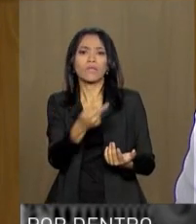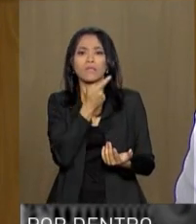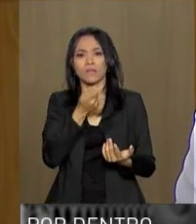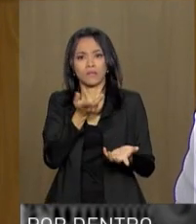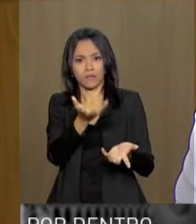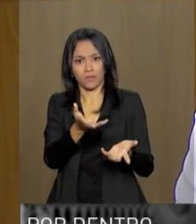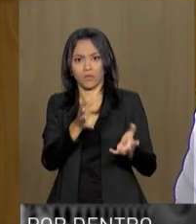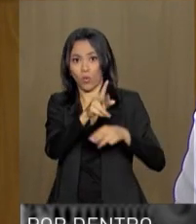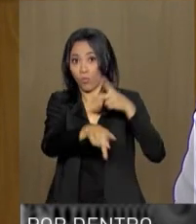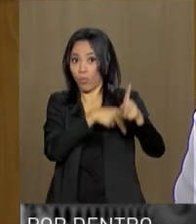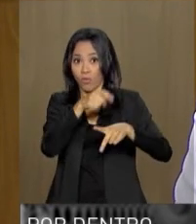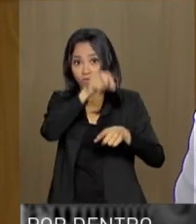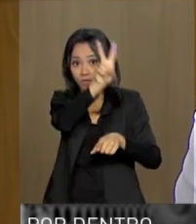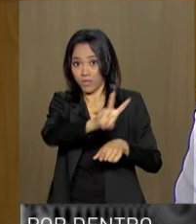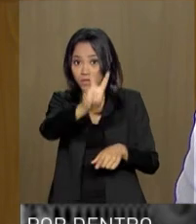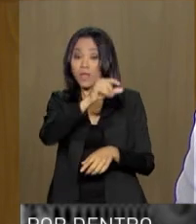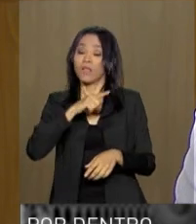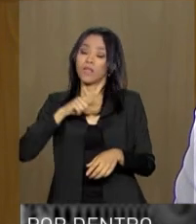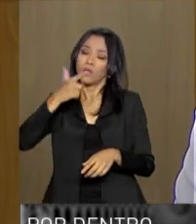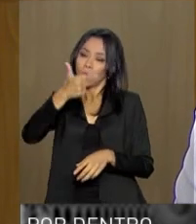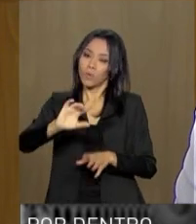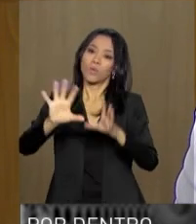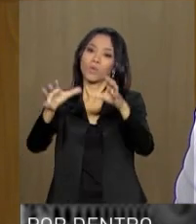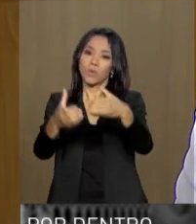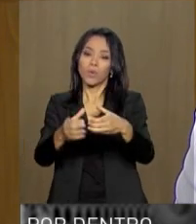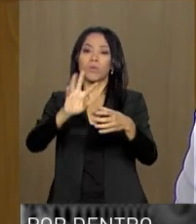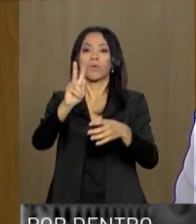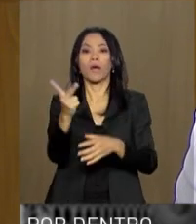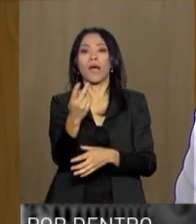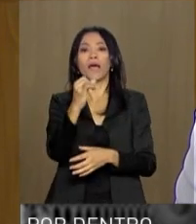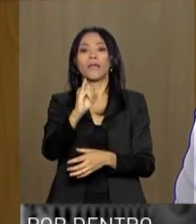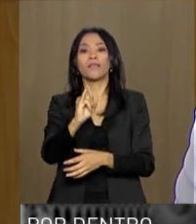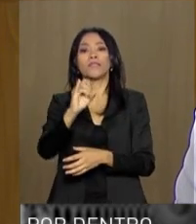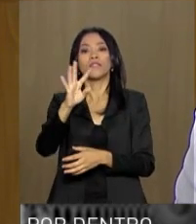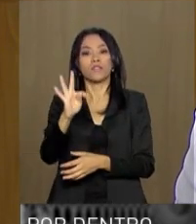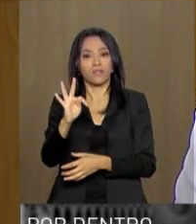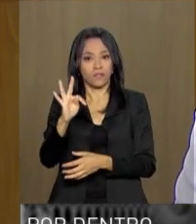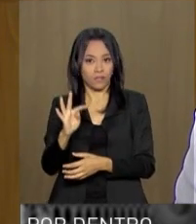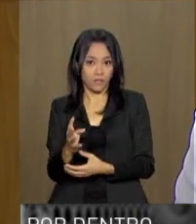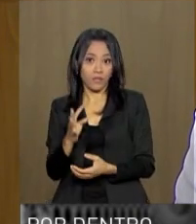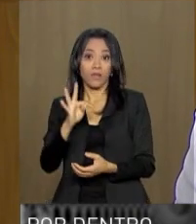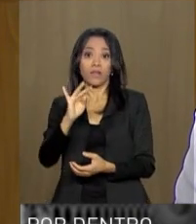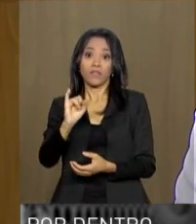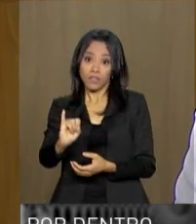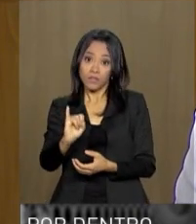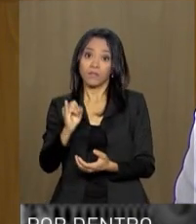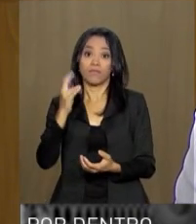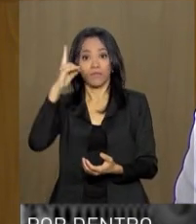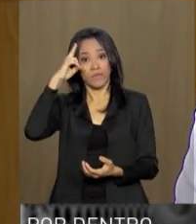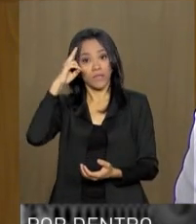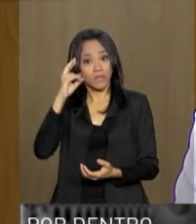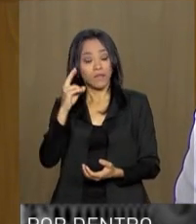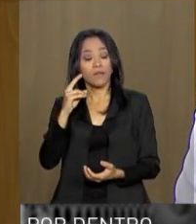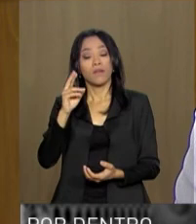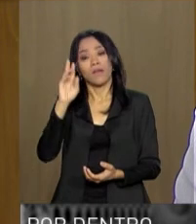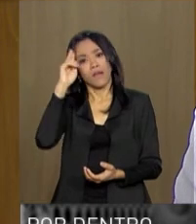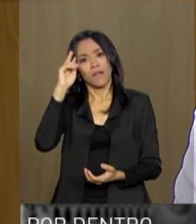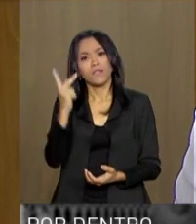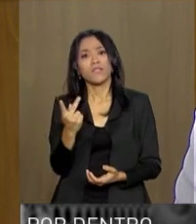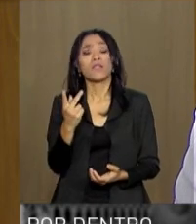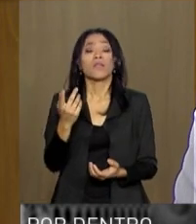nós temos os casos dos haitianos nós temos outros casos e que com certeza nós de e daremos a resposta